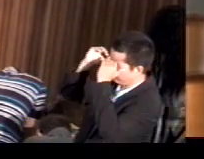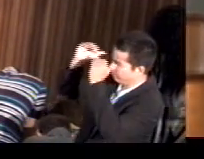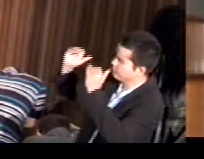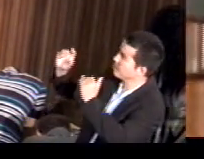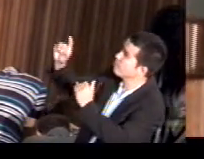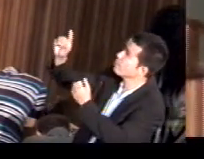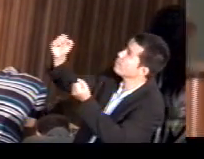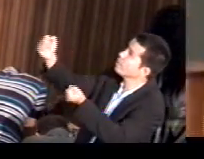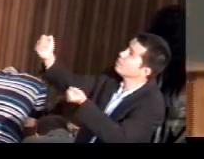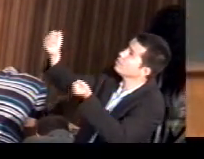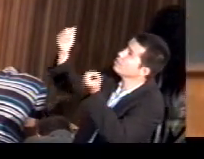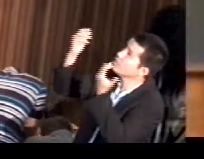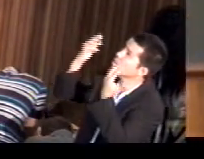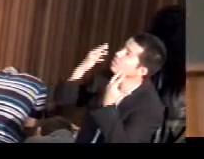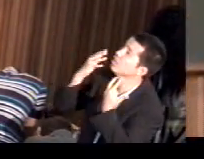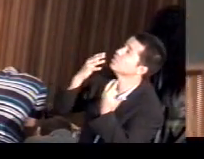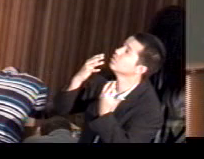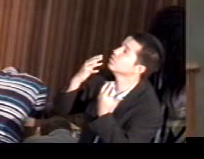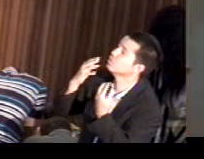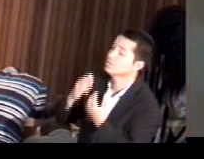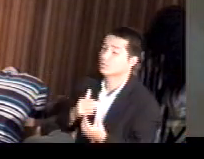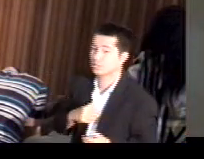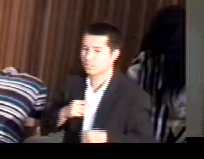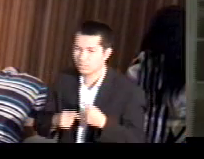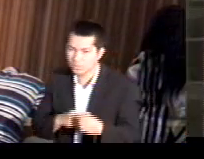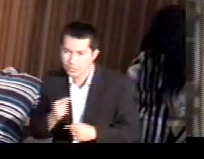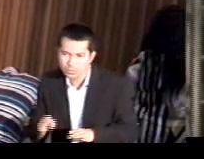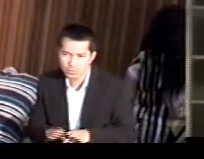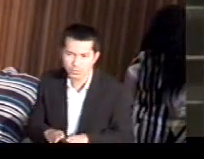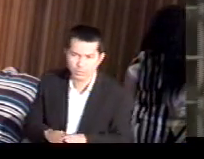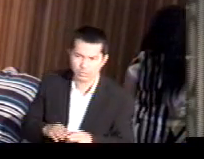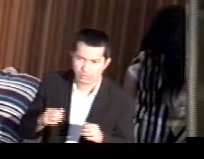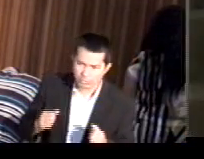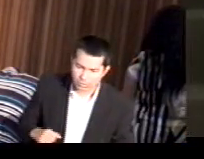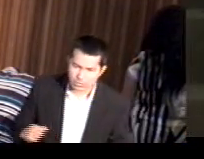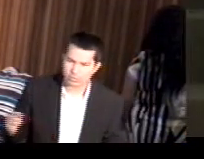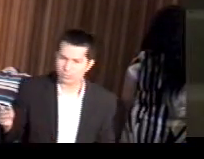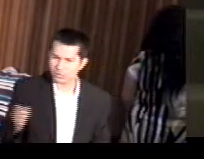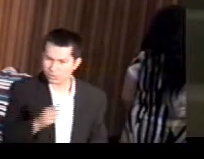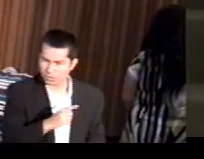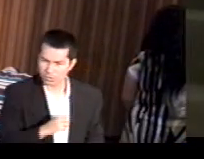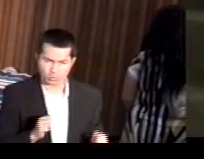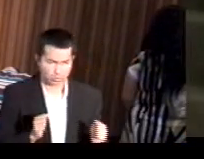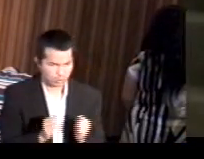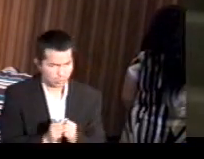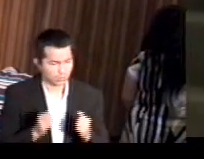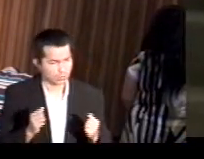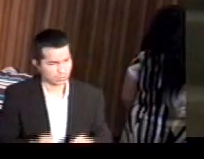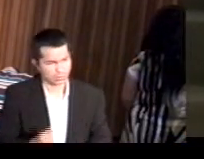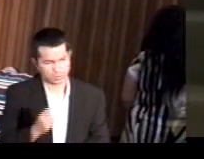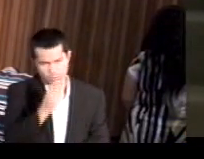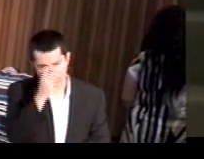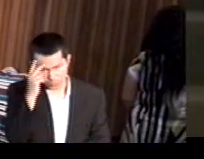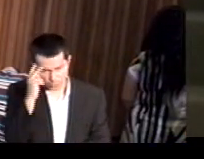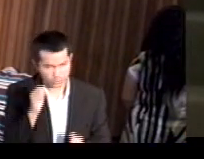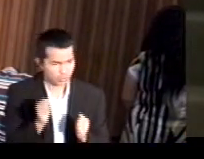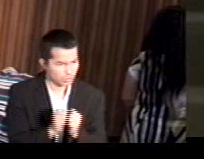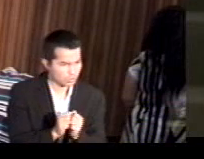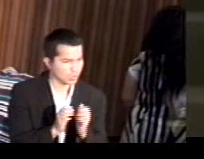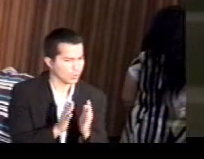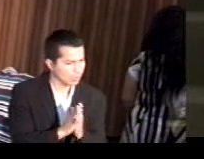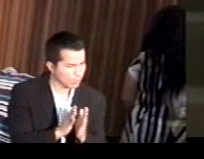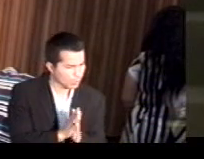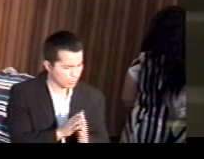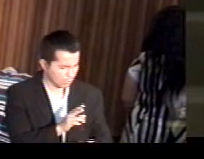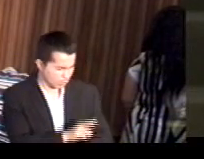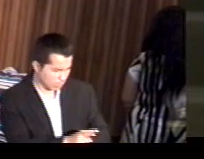E depois eu vou te explicar como é que você lida. Você vai ter que ter um companheiro que vai te acompanhar nesse processo, vai orar com você, vai checar a tua